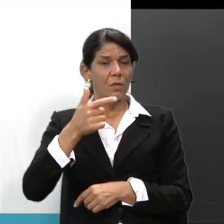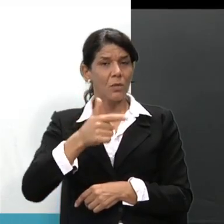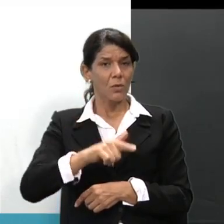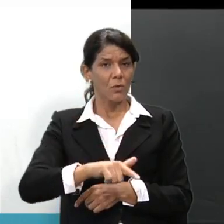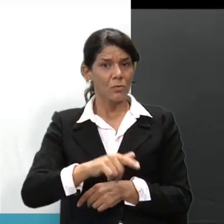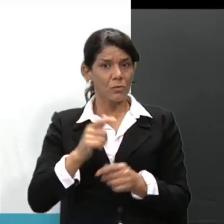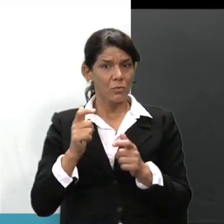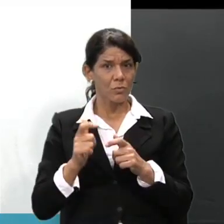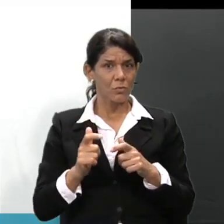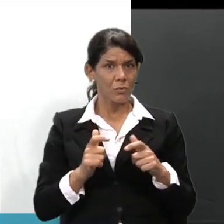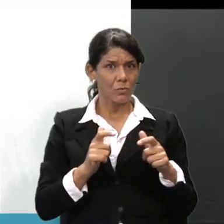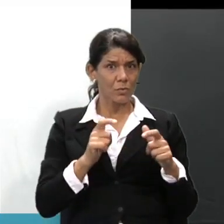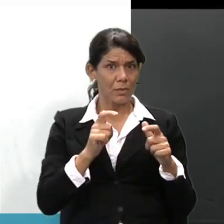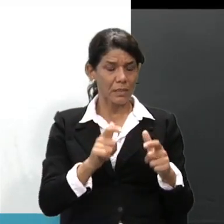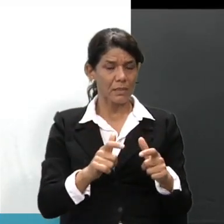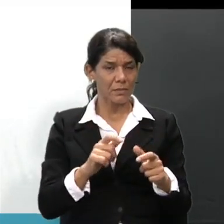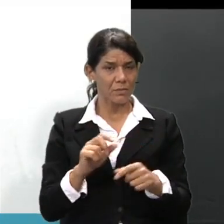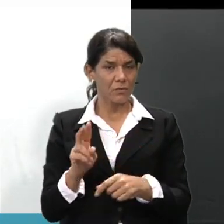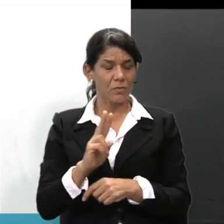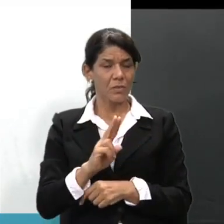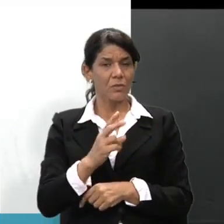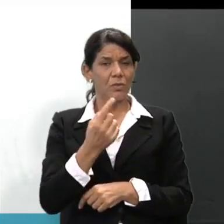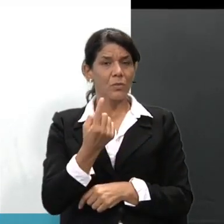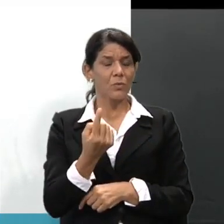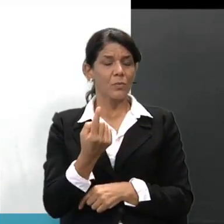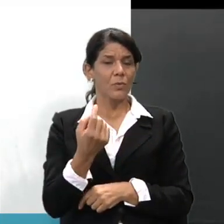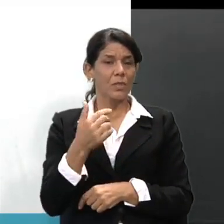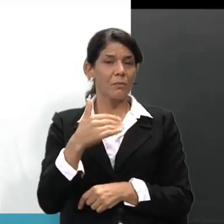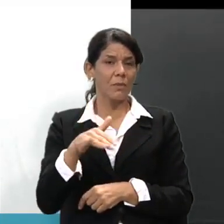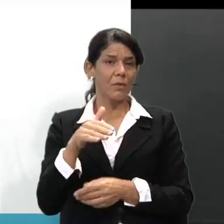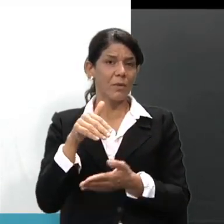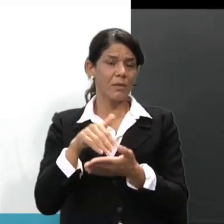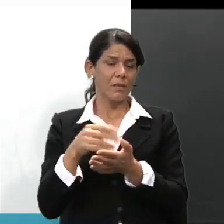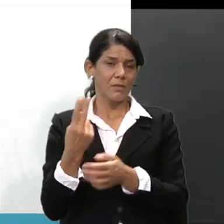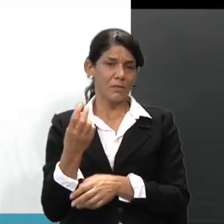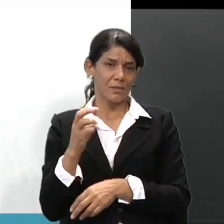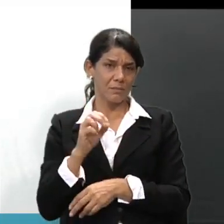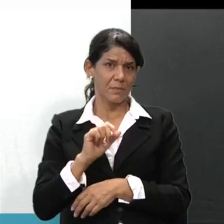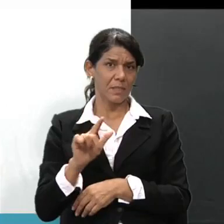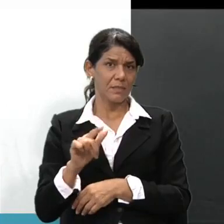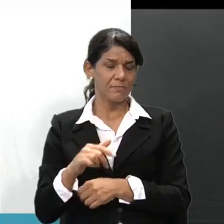outras regiões, um valor de 1,5 a 2 ml.